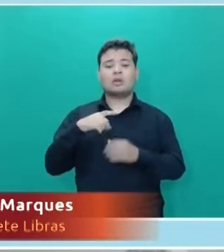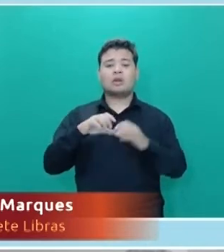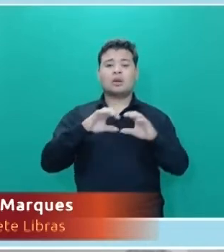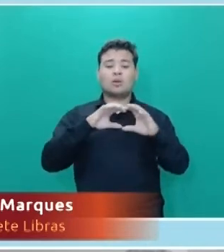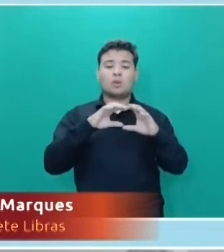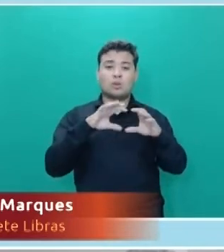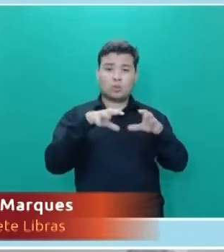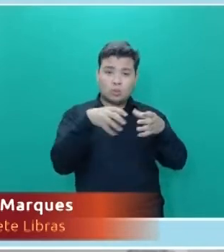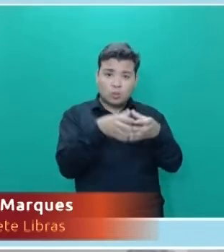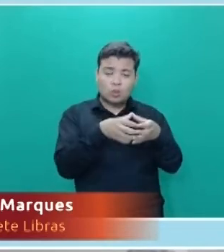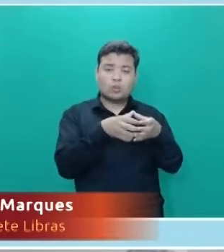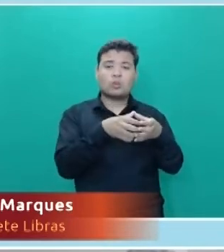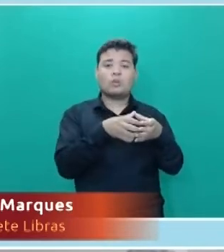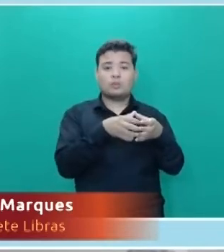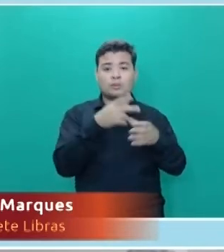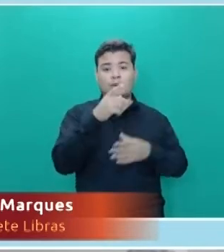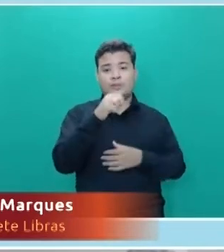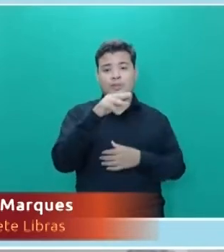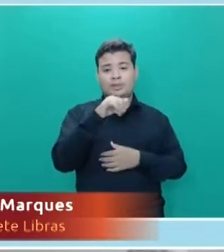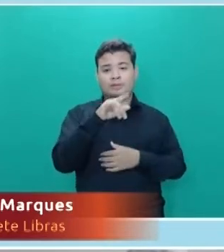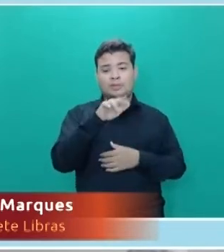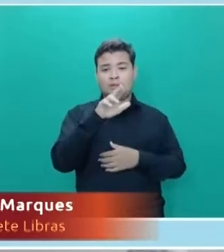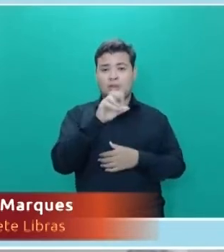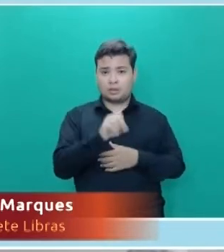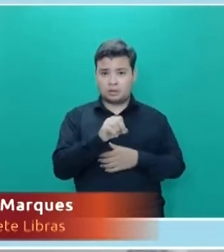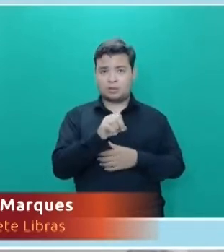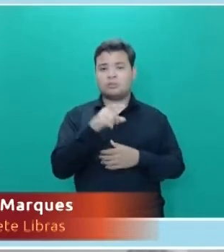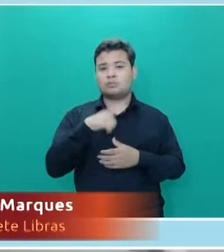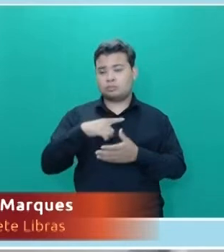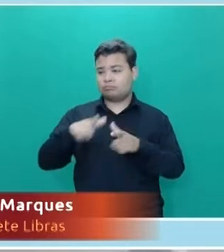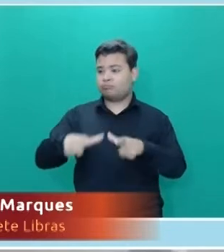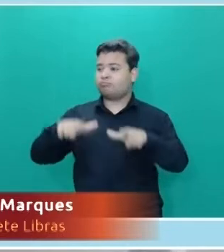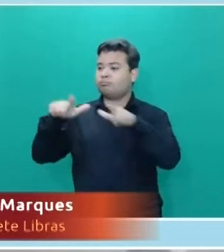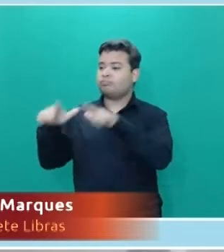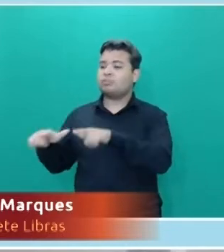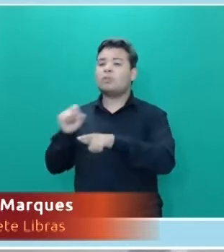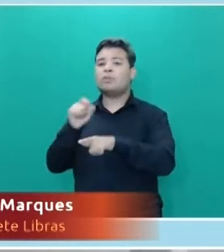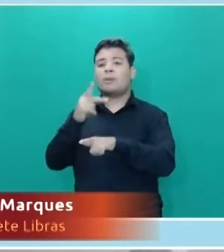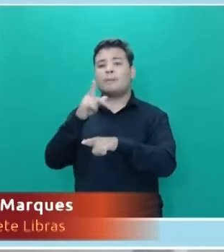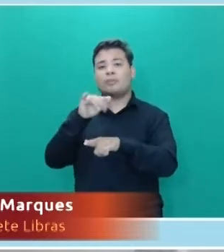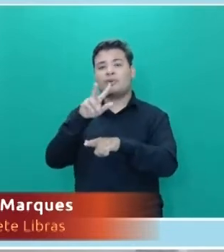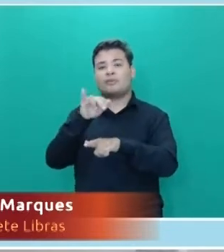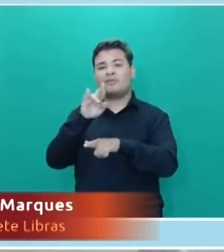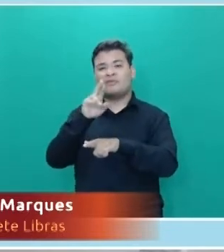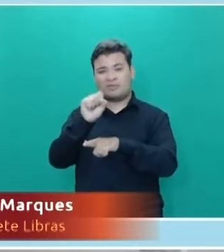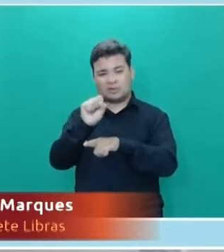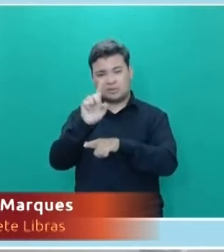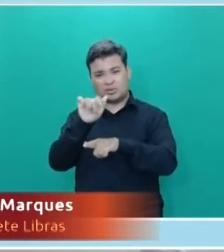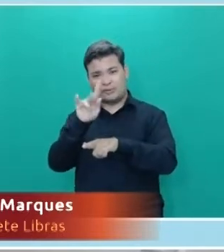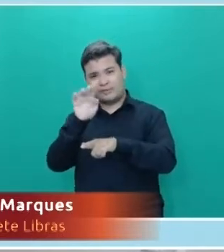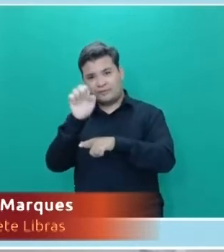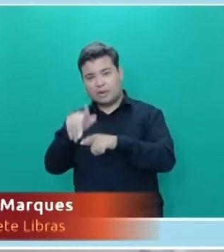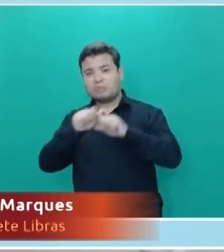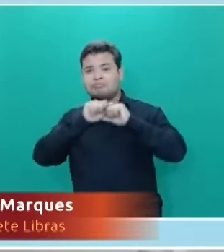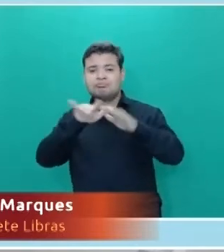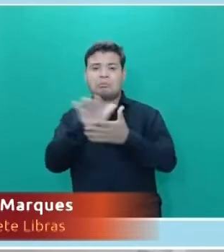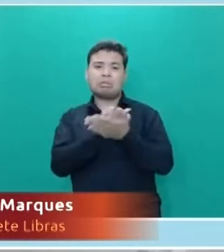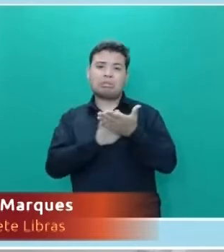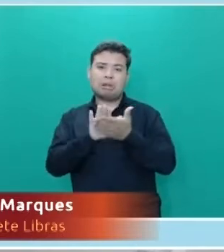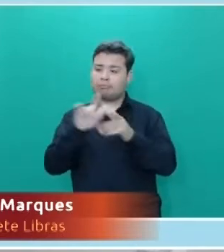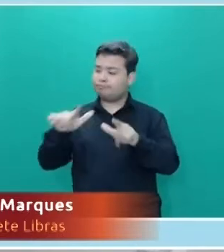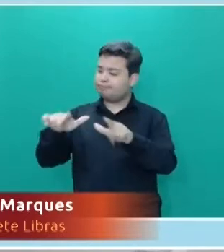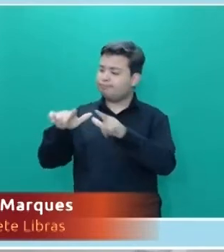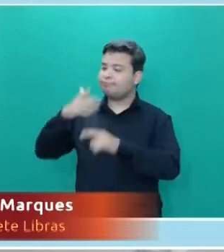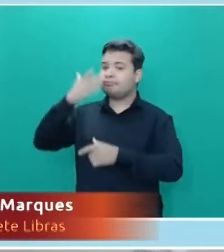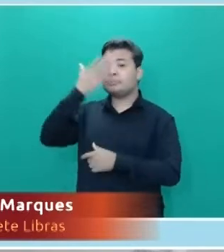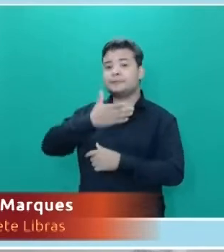o certificado de área livre de circulação do poliovírus selvagem. Para falar um pouco mais sobre esse assunto, nós